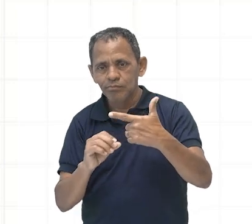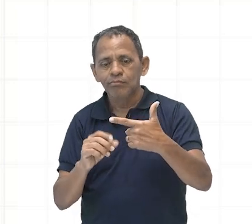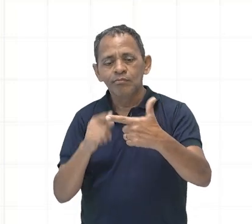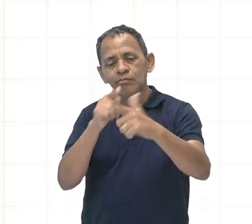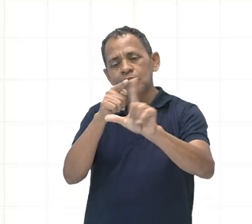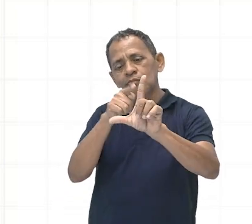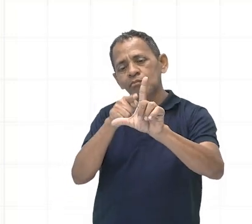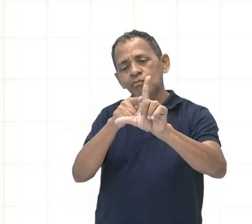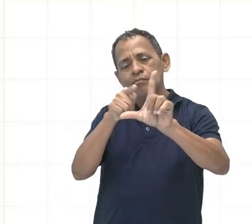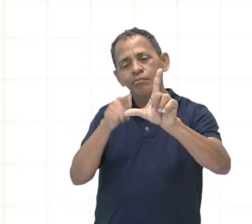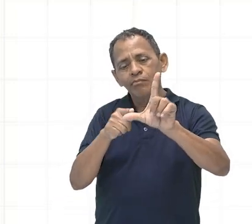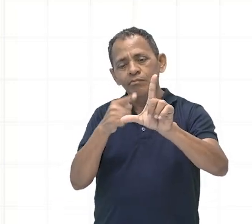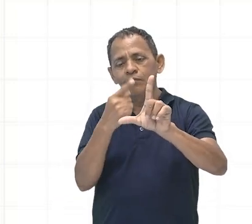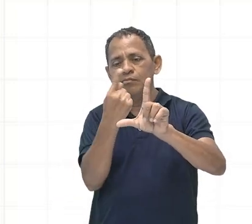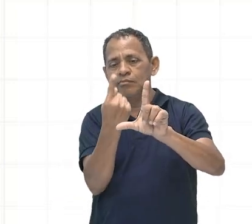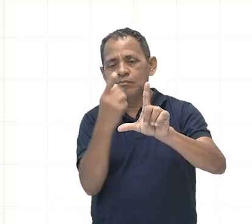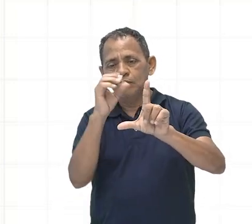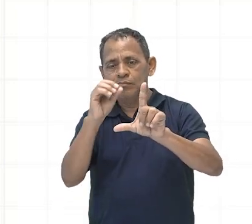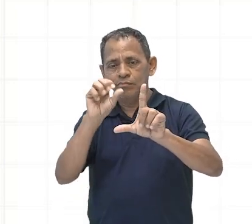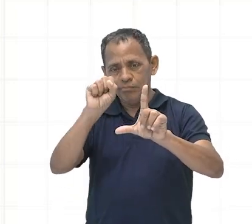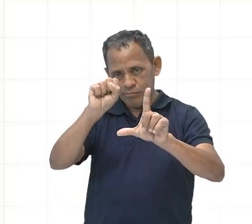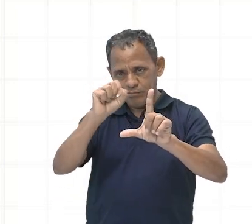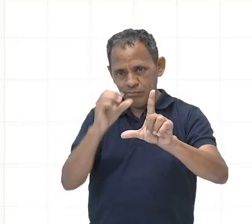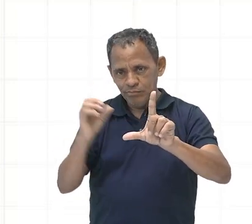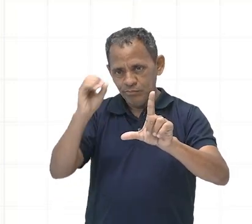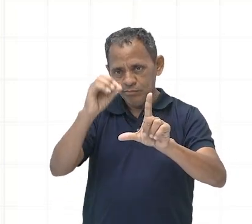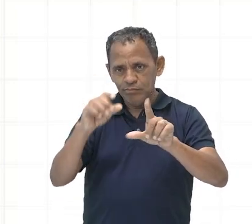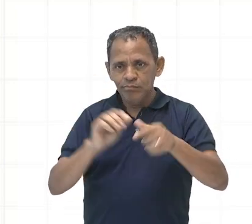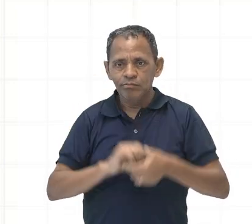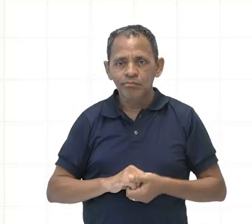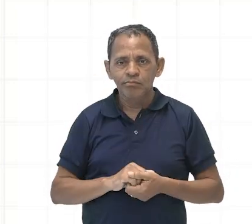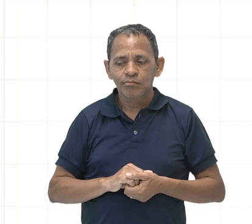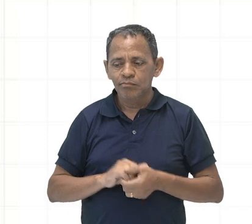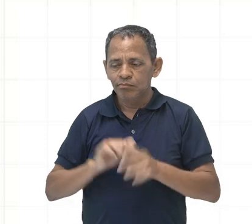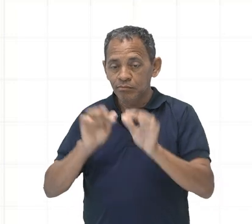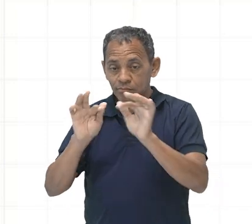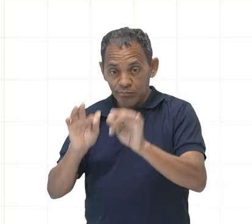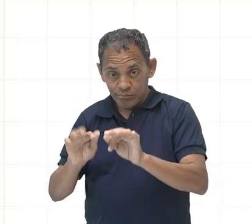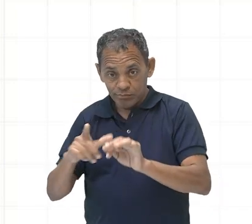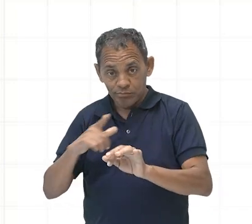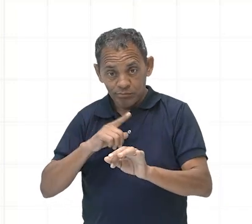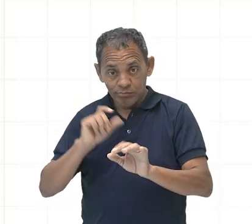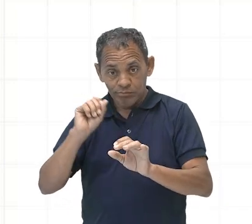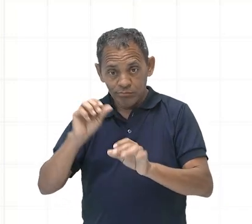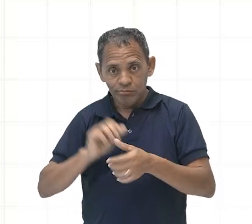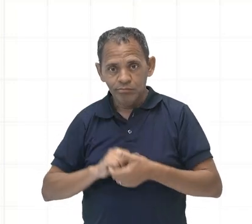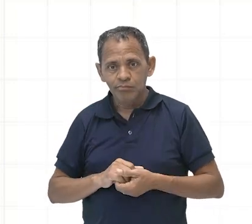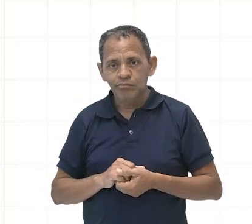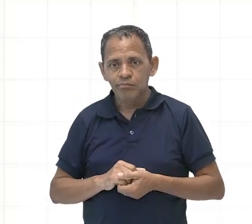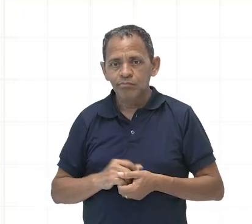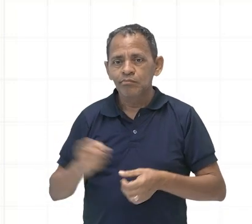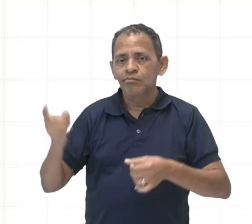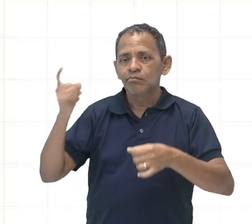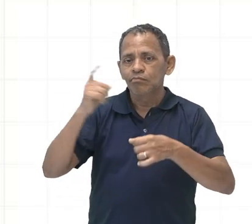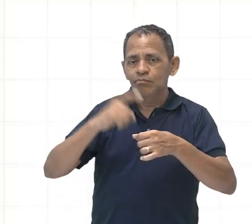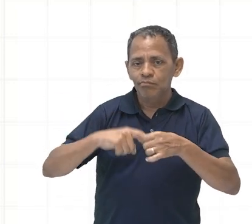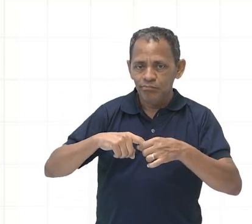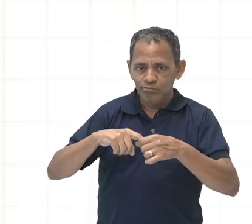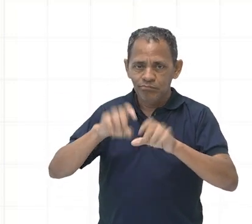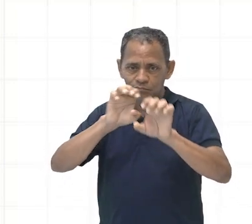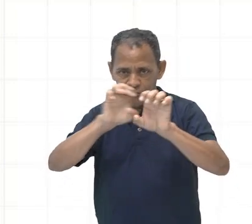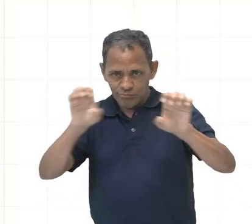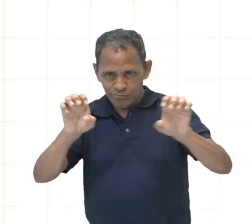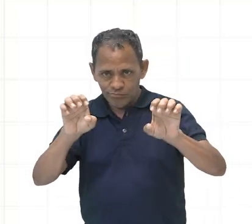de 108 graus. E, por fim, então, só voltando lá, ó, nós